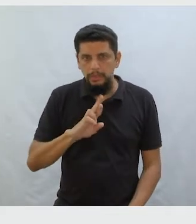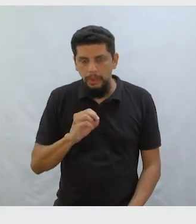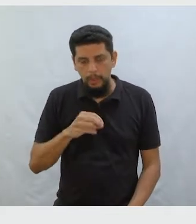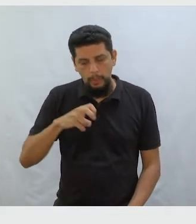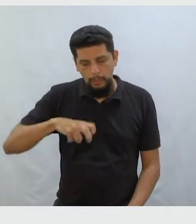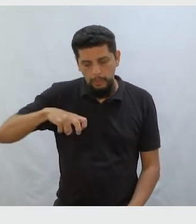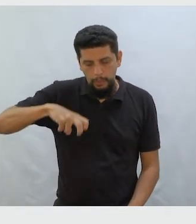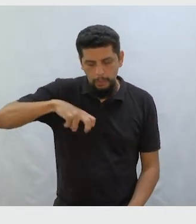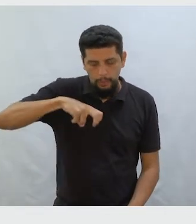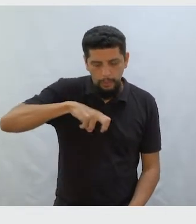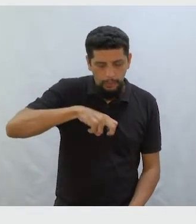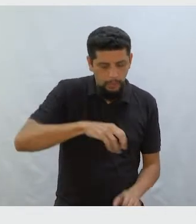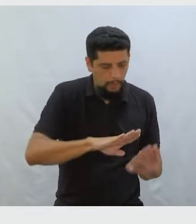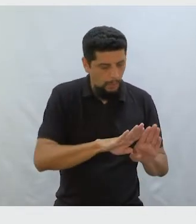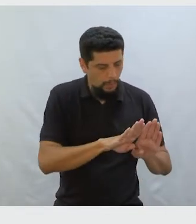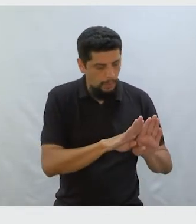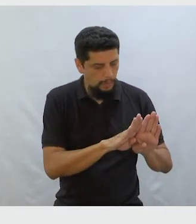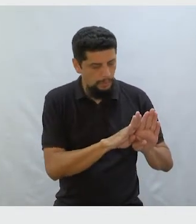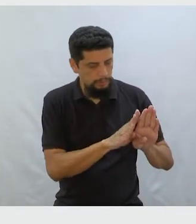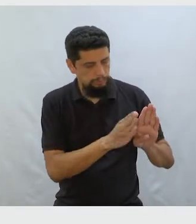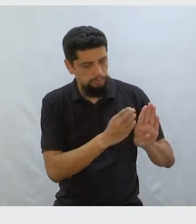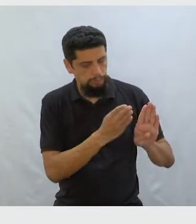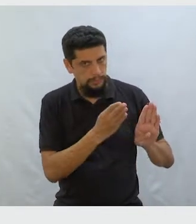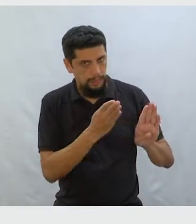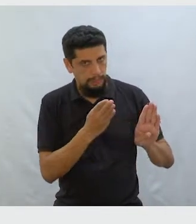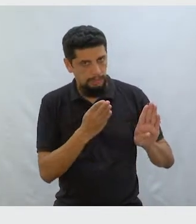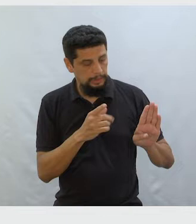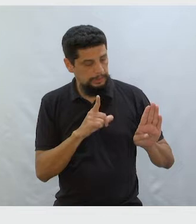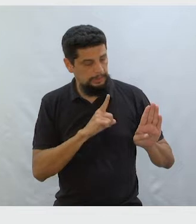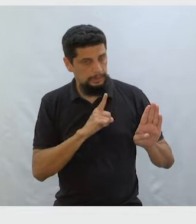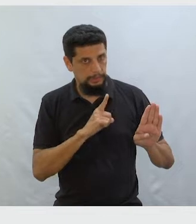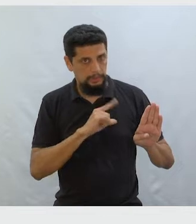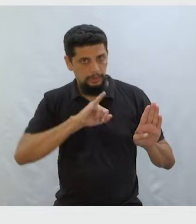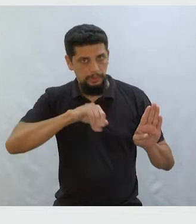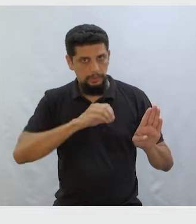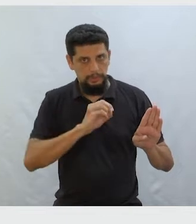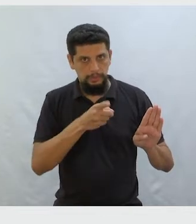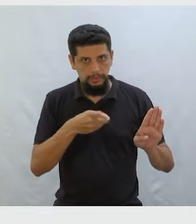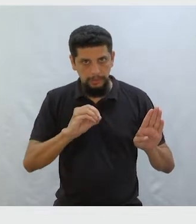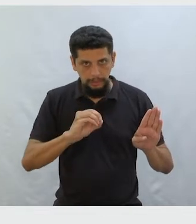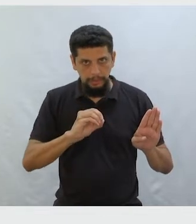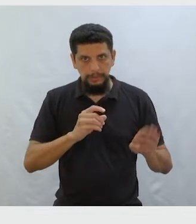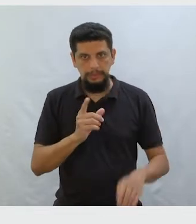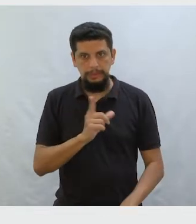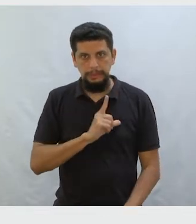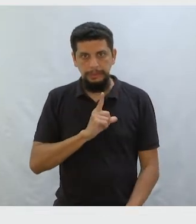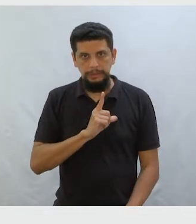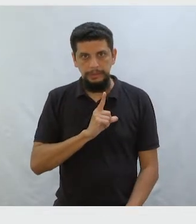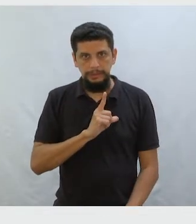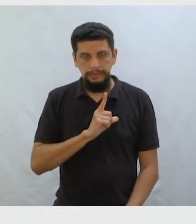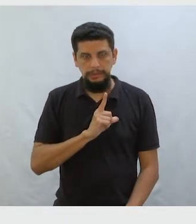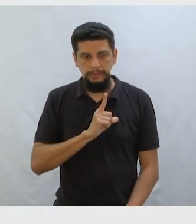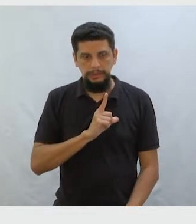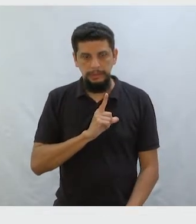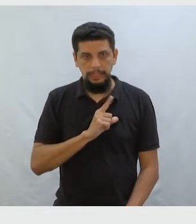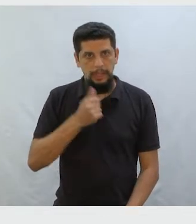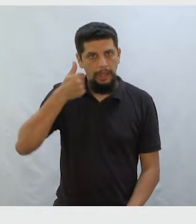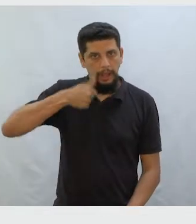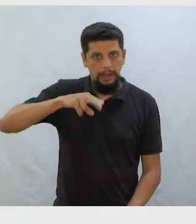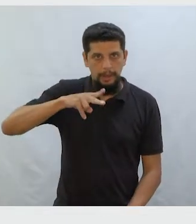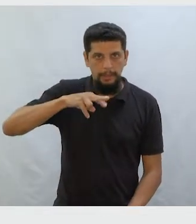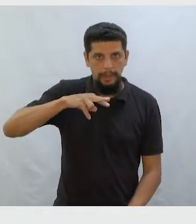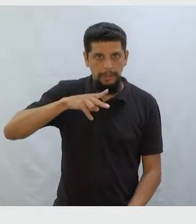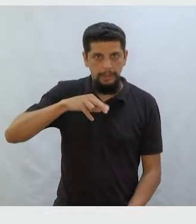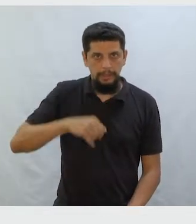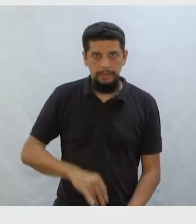devagarinho e abriu a porta da frente lá estava o João que tinha trazido a irmã